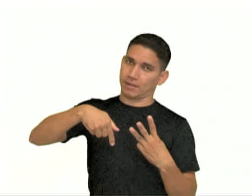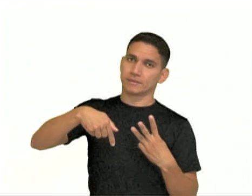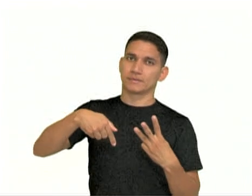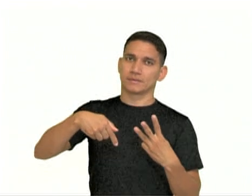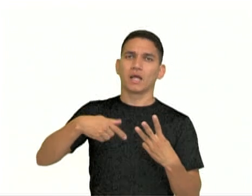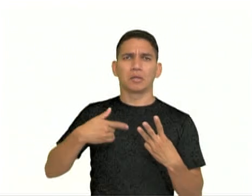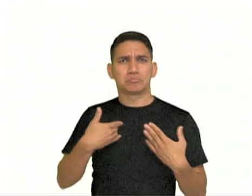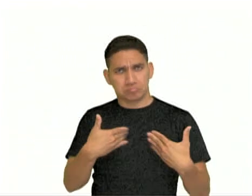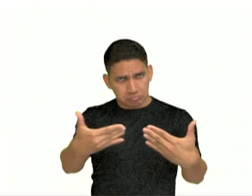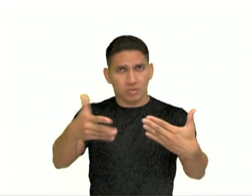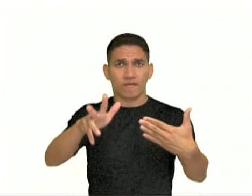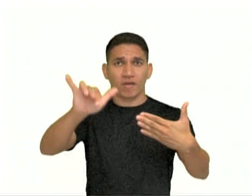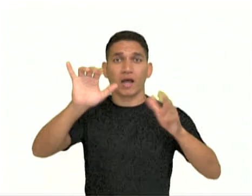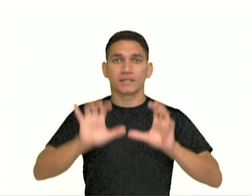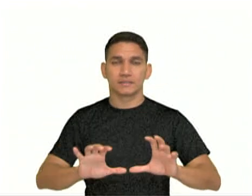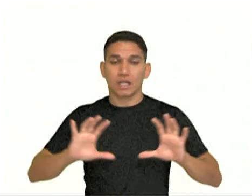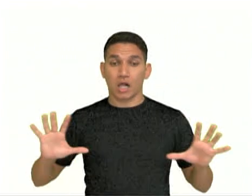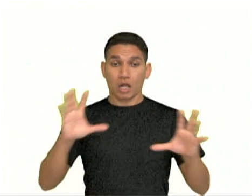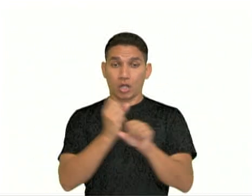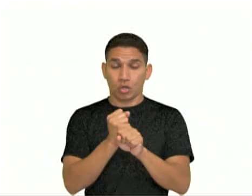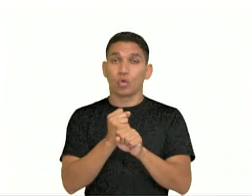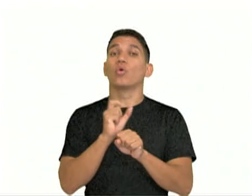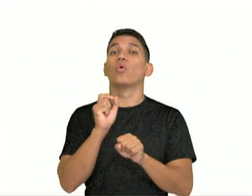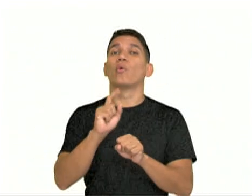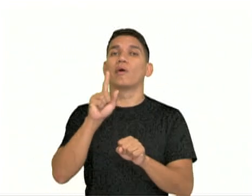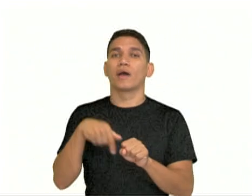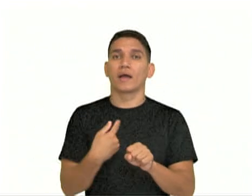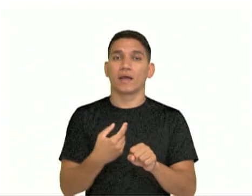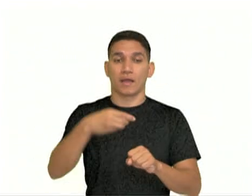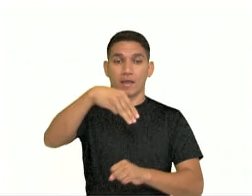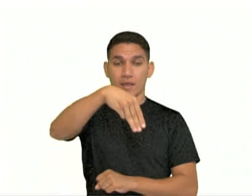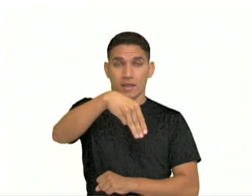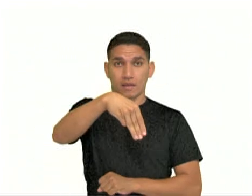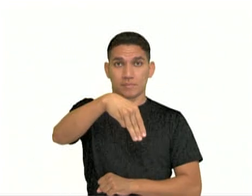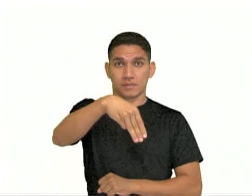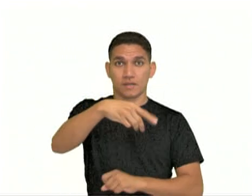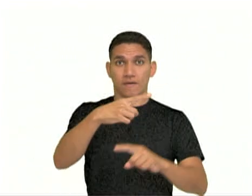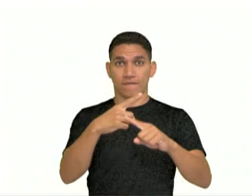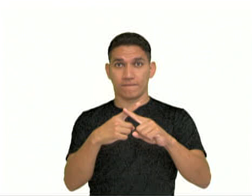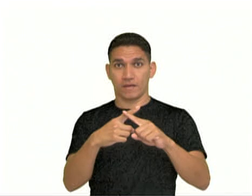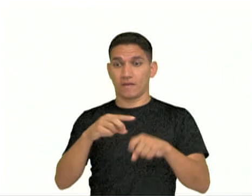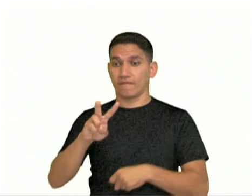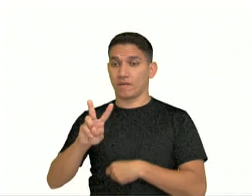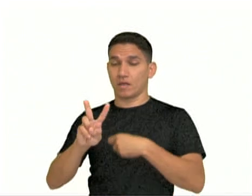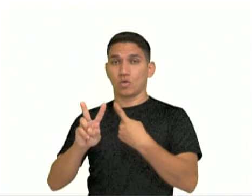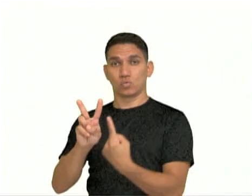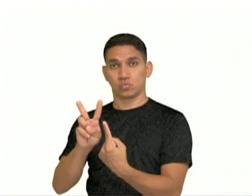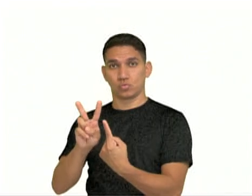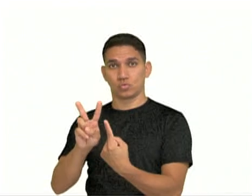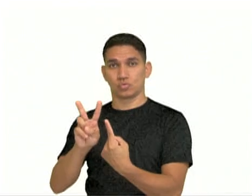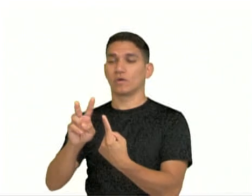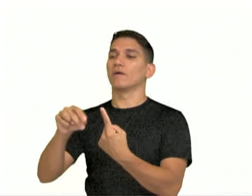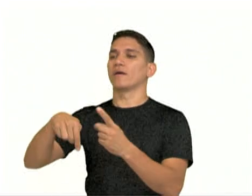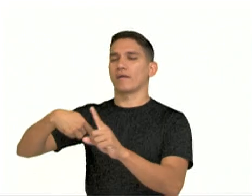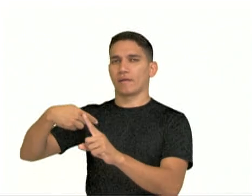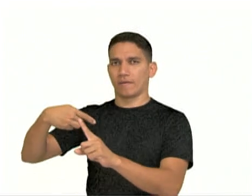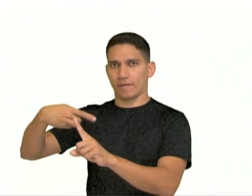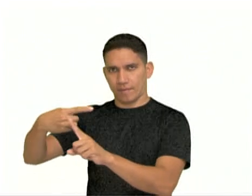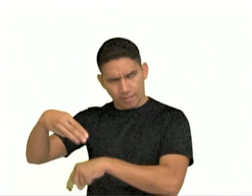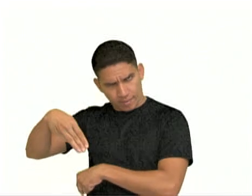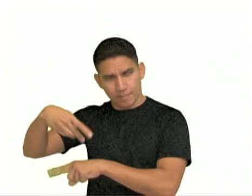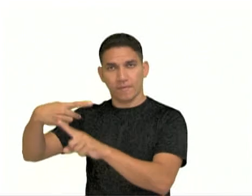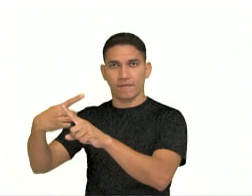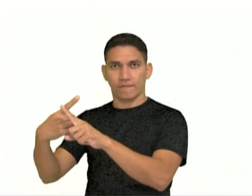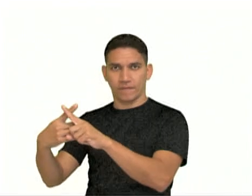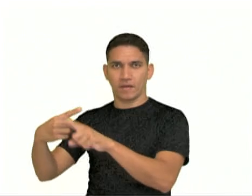Então, quer dizer que a quantidade de movimento total seria m vezes V1 mais m vezes V2 mais m vezes V3. Aqui estou falando de uma